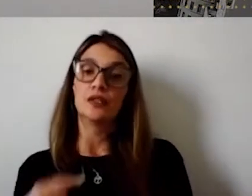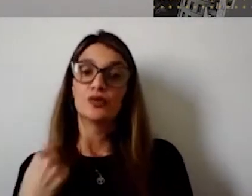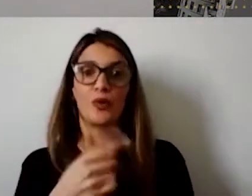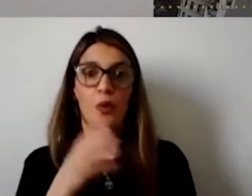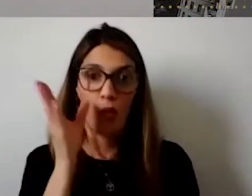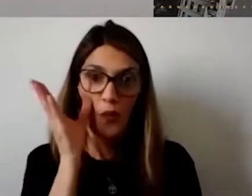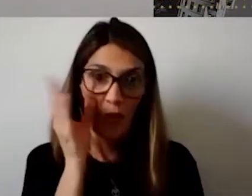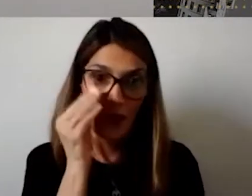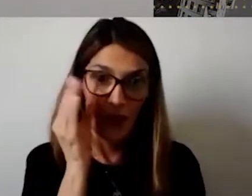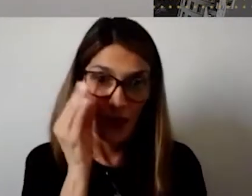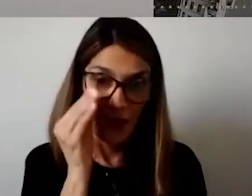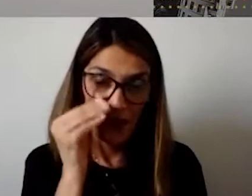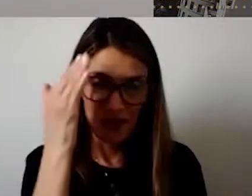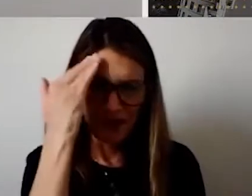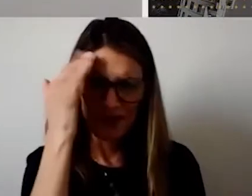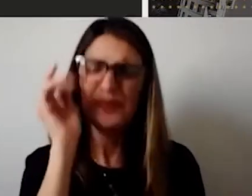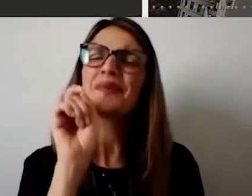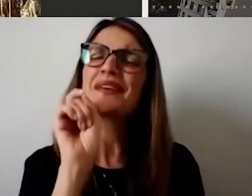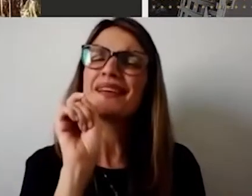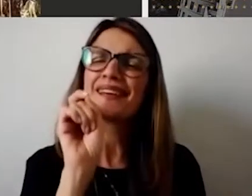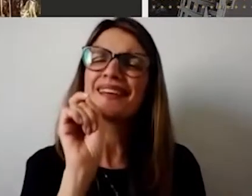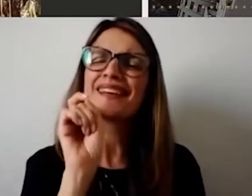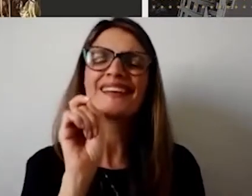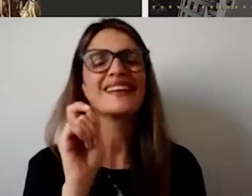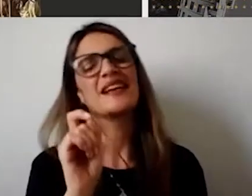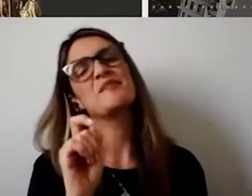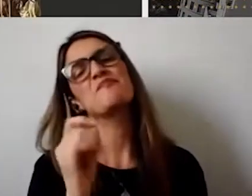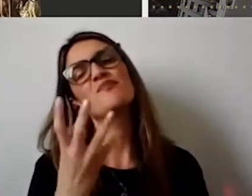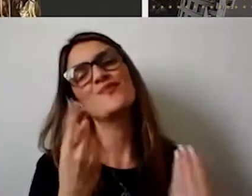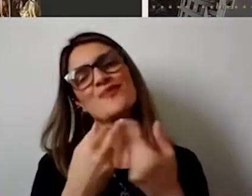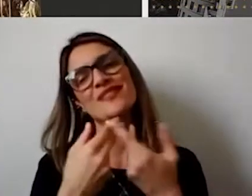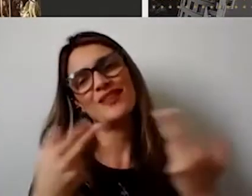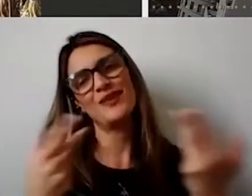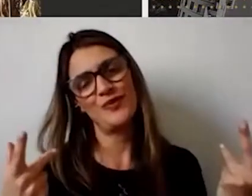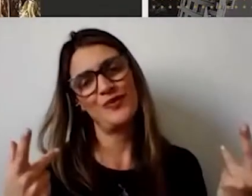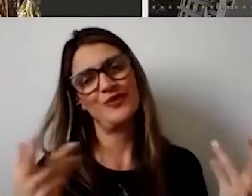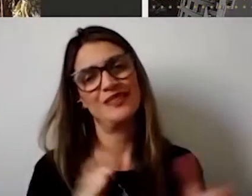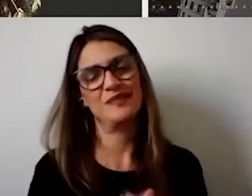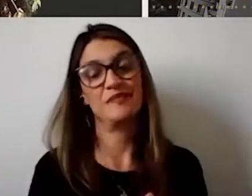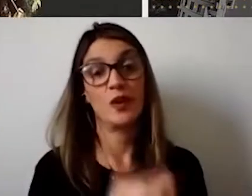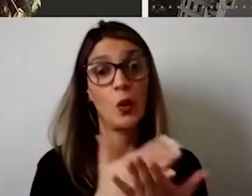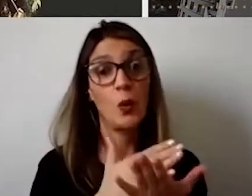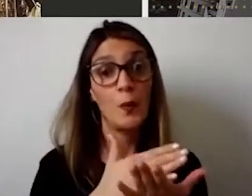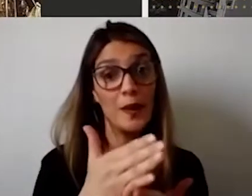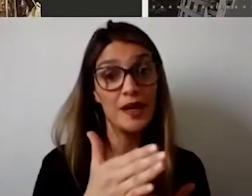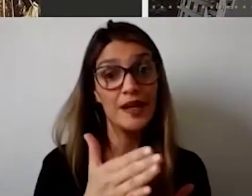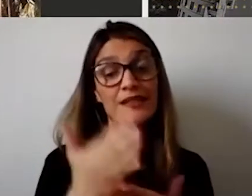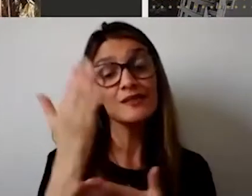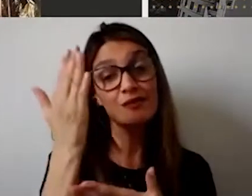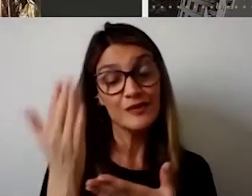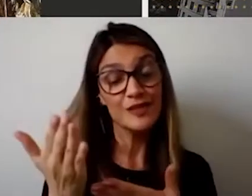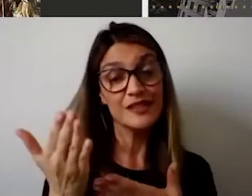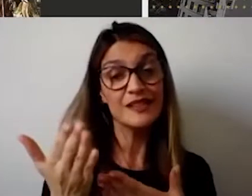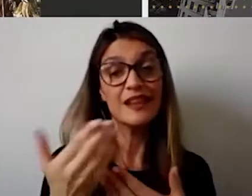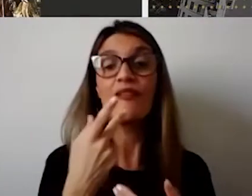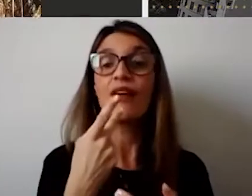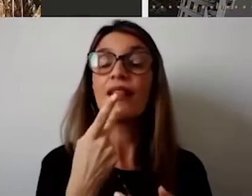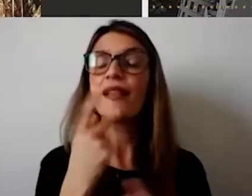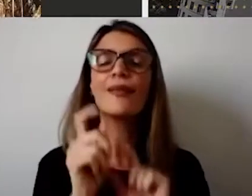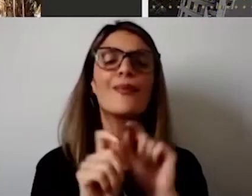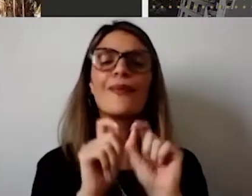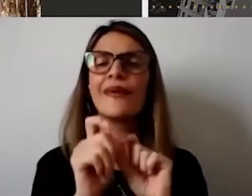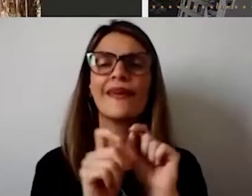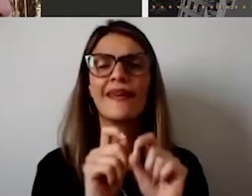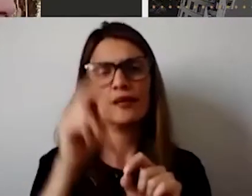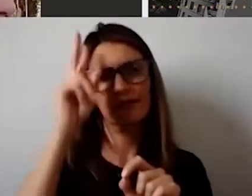para saber muita coisa de você. Vamos começar com você contando um pouquinho da sua